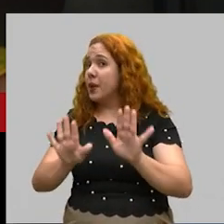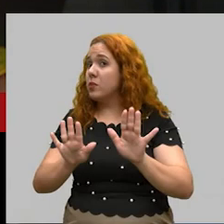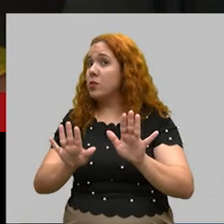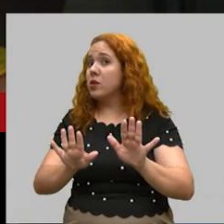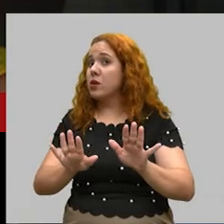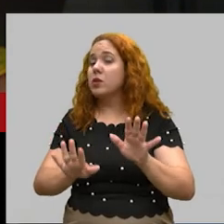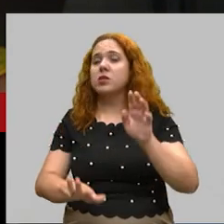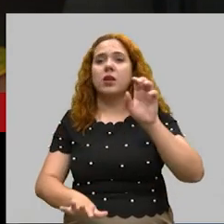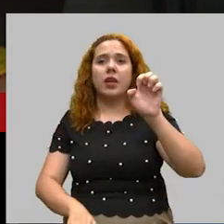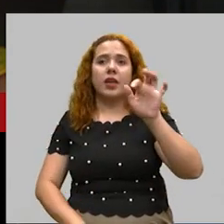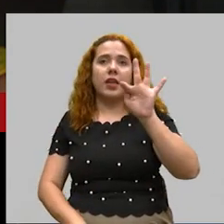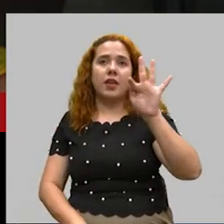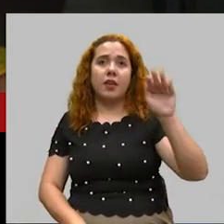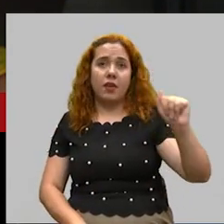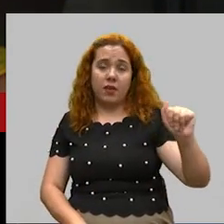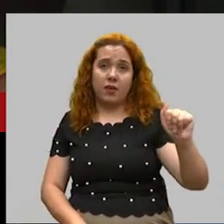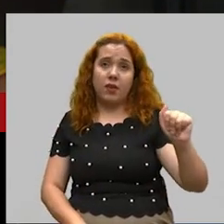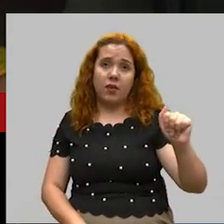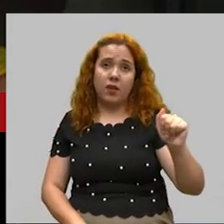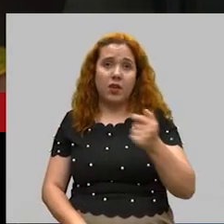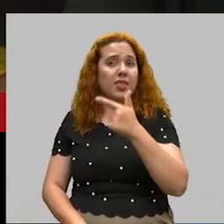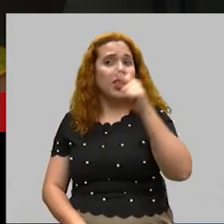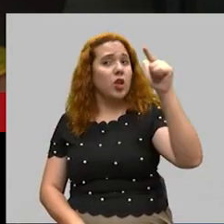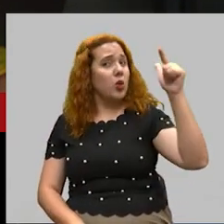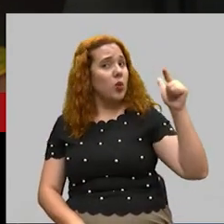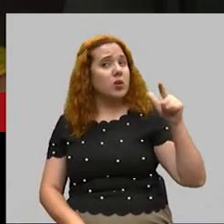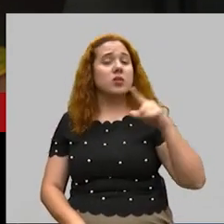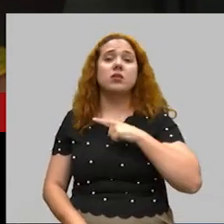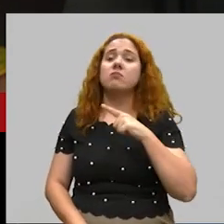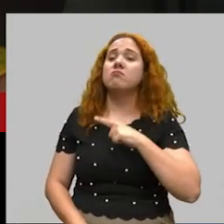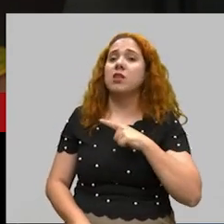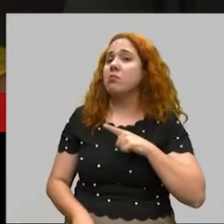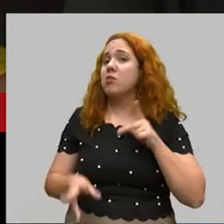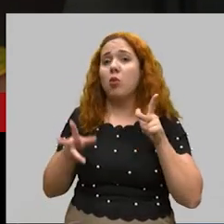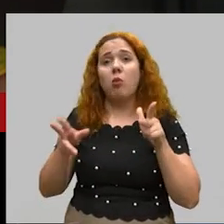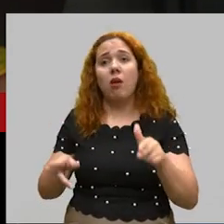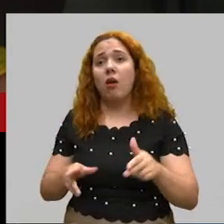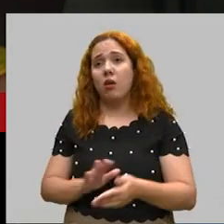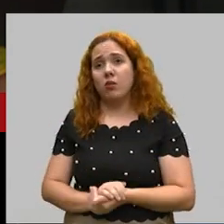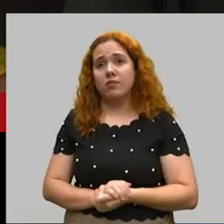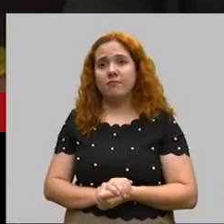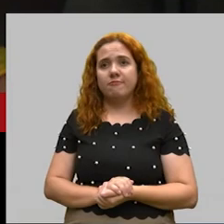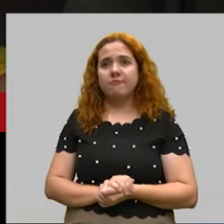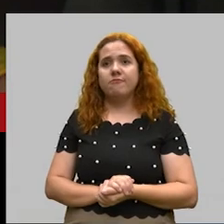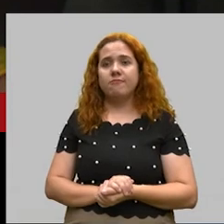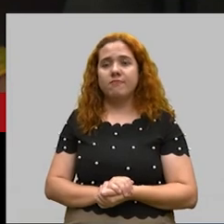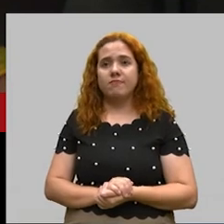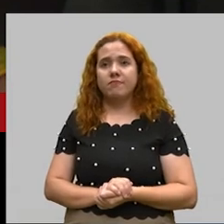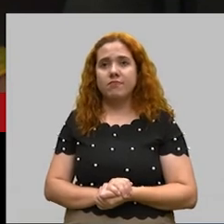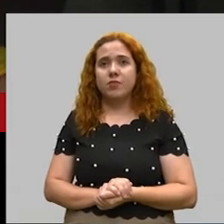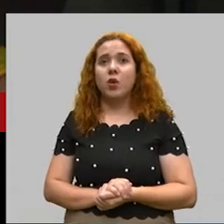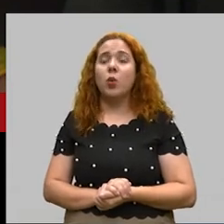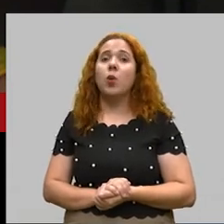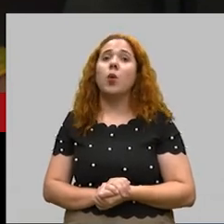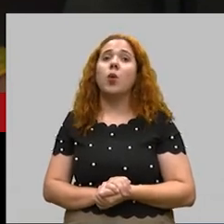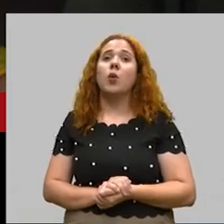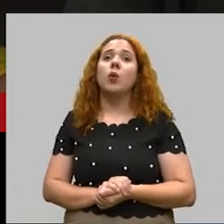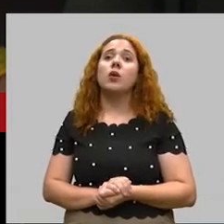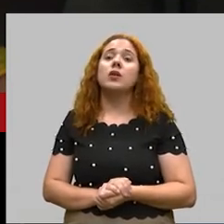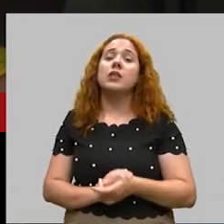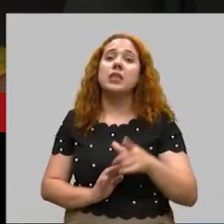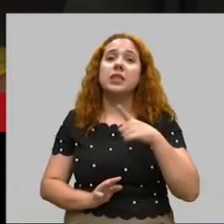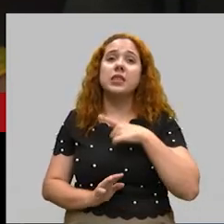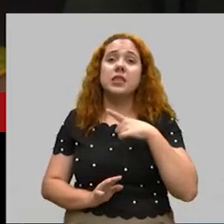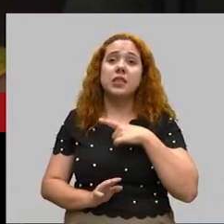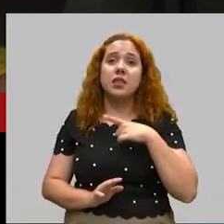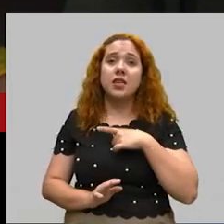Efa na nossa Efa e tem outras efas aqui que tem situação como essa que o o o egresso